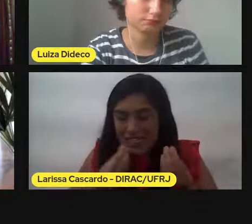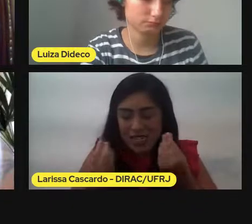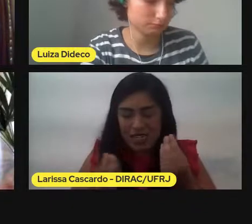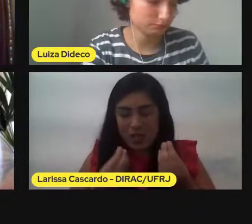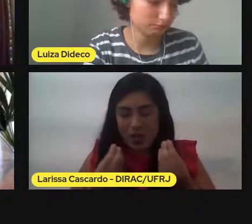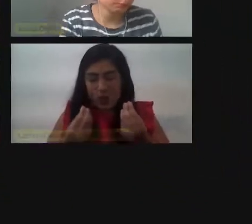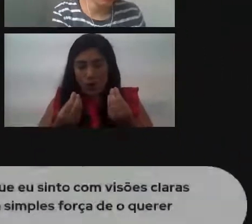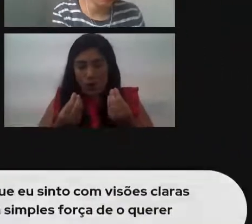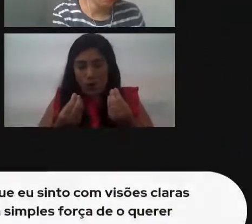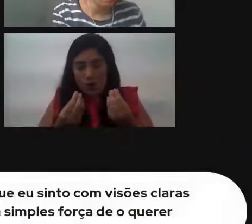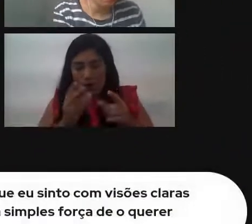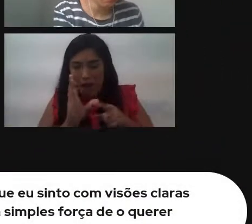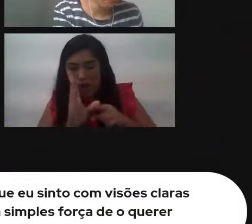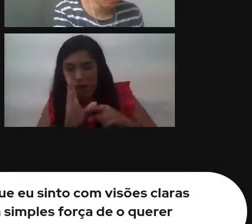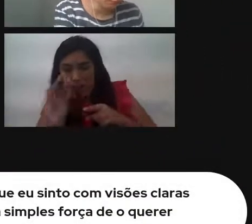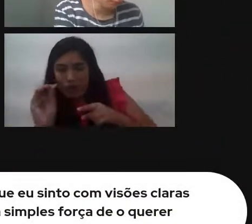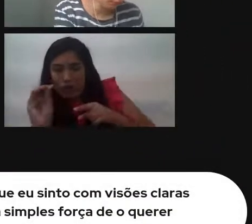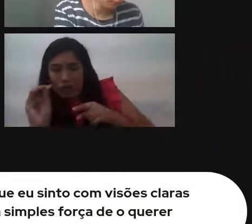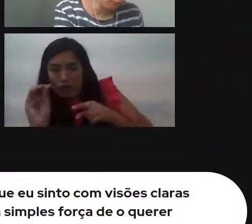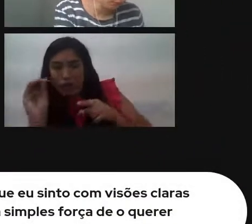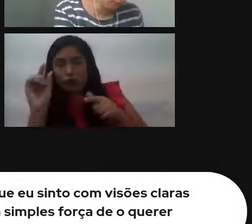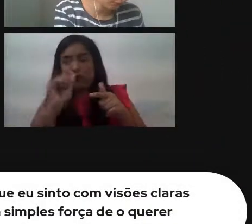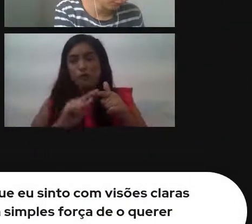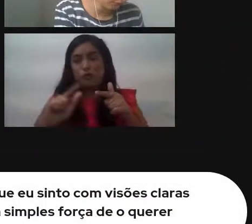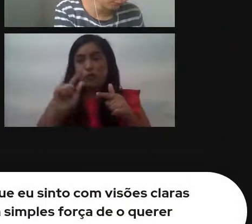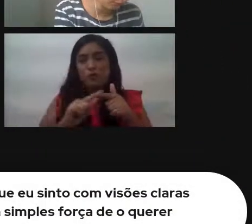problema insolucionável que é